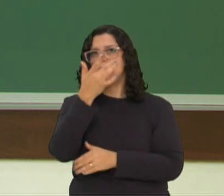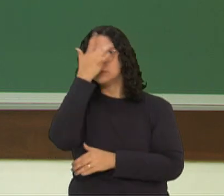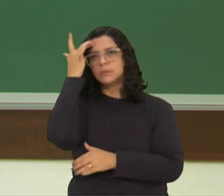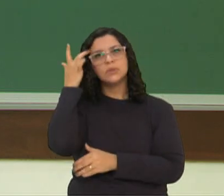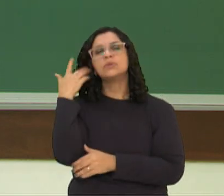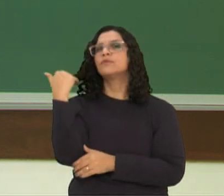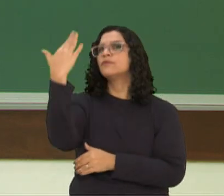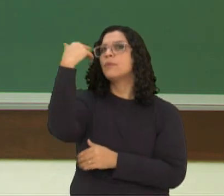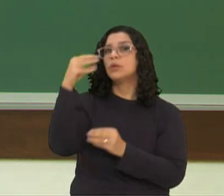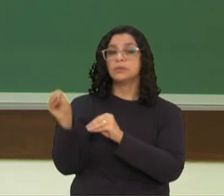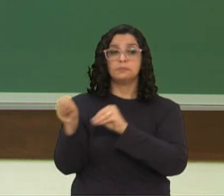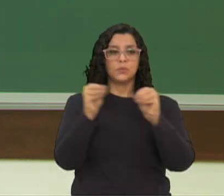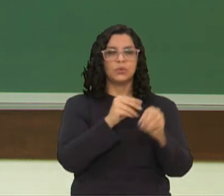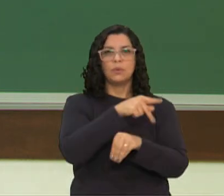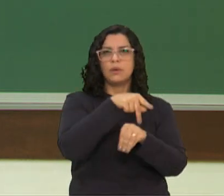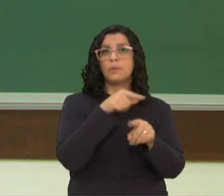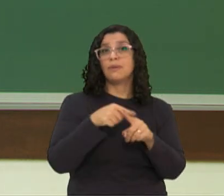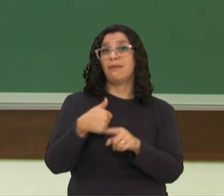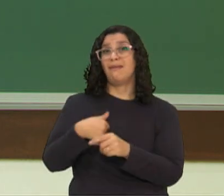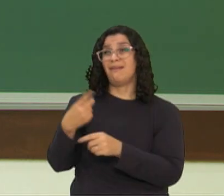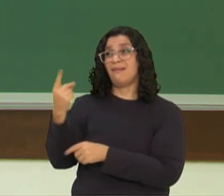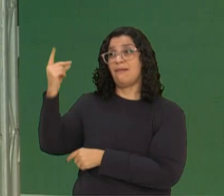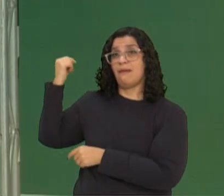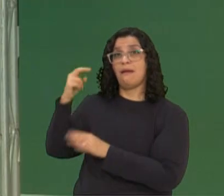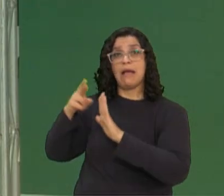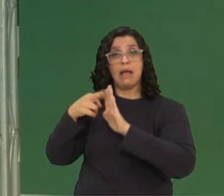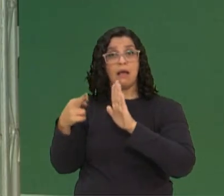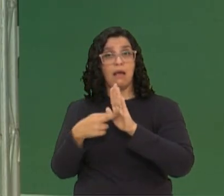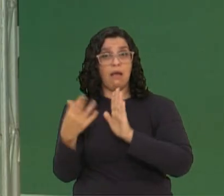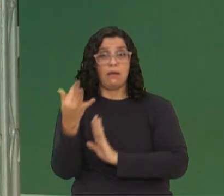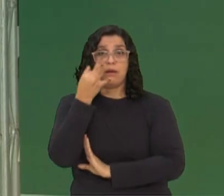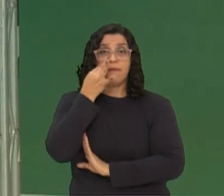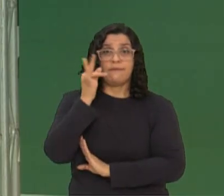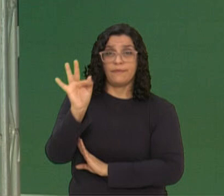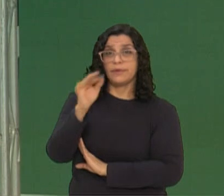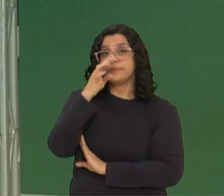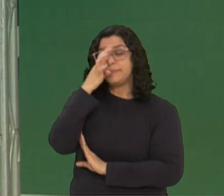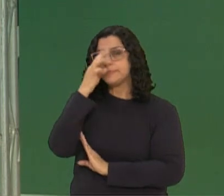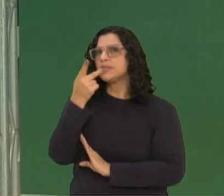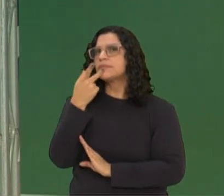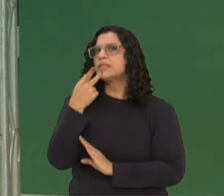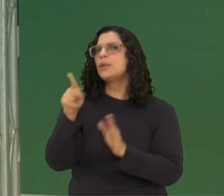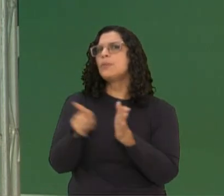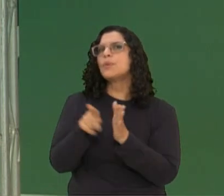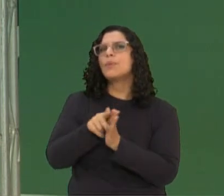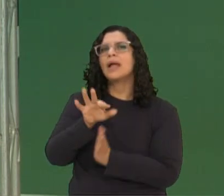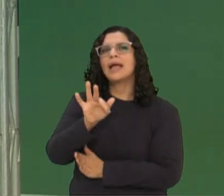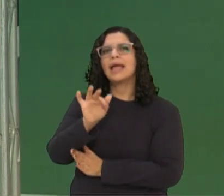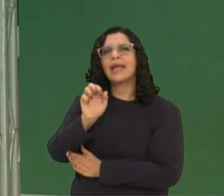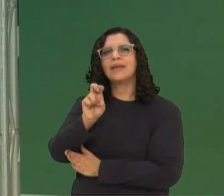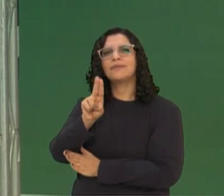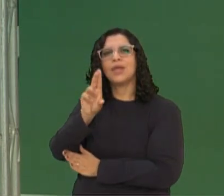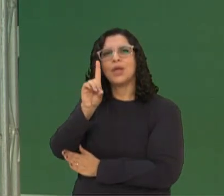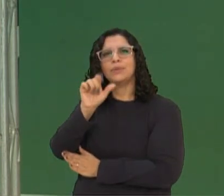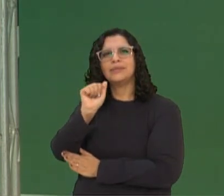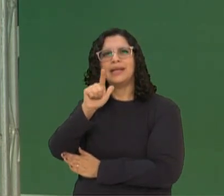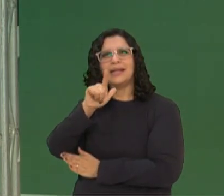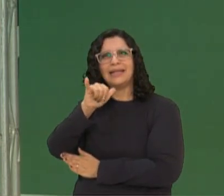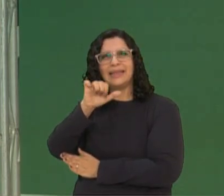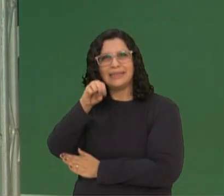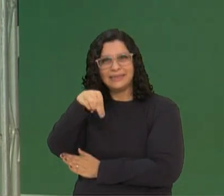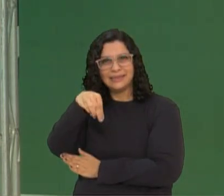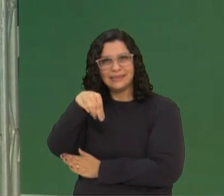tiveram que sair. Porque na França, o antigo regime francês, esse sistema feudal estava tão forte ainda,